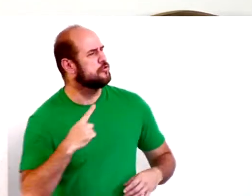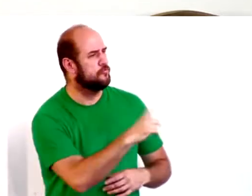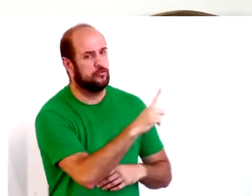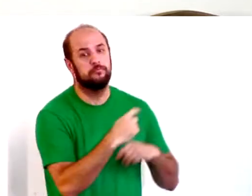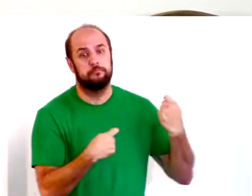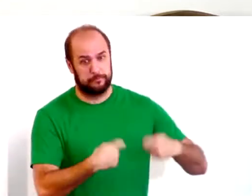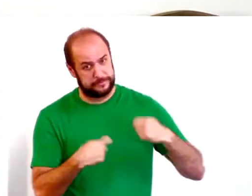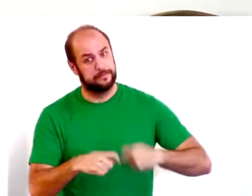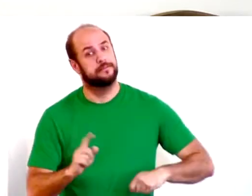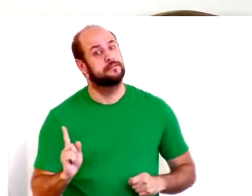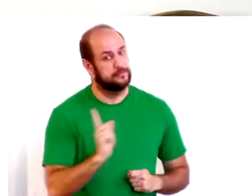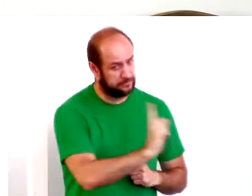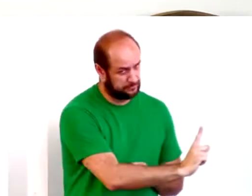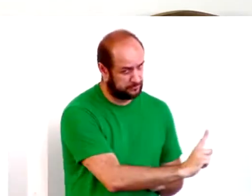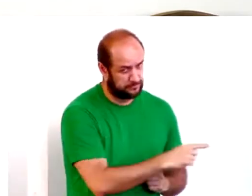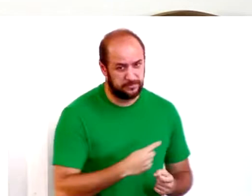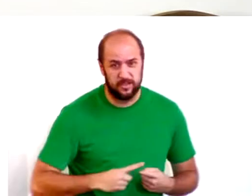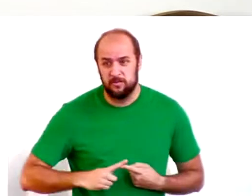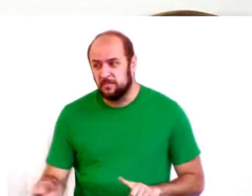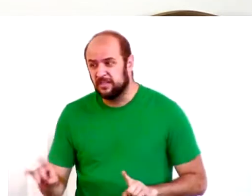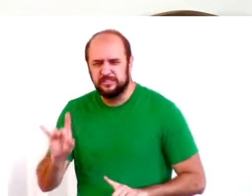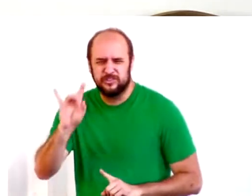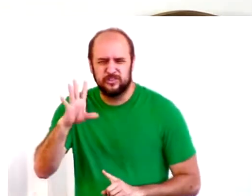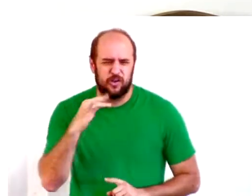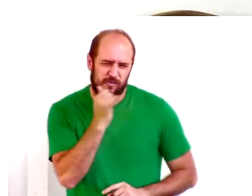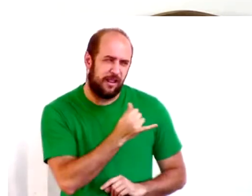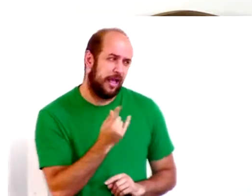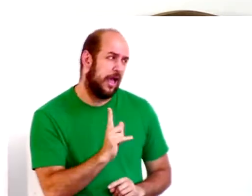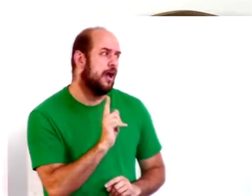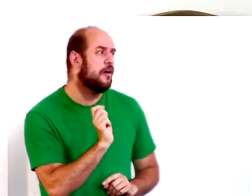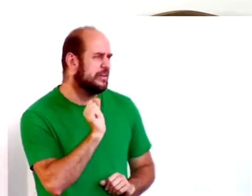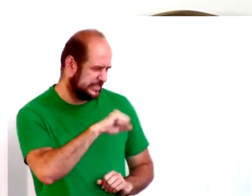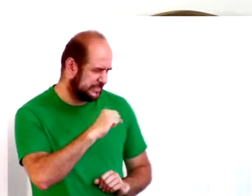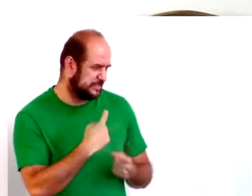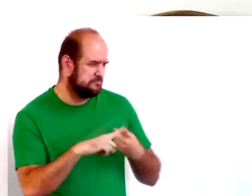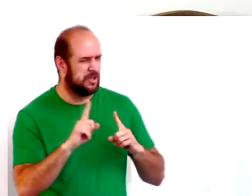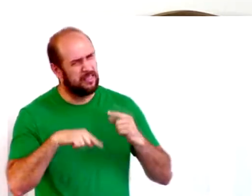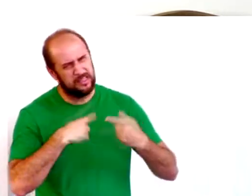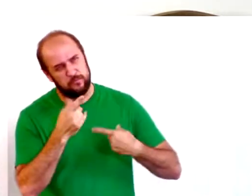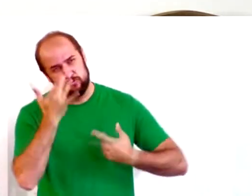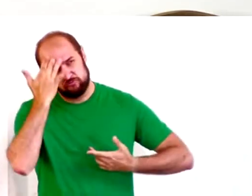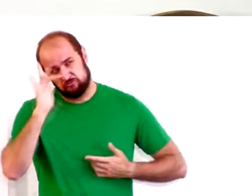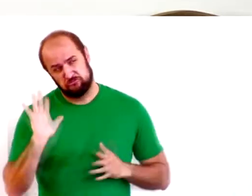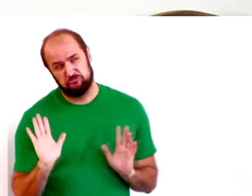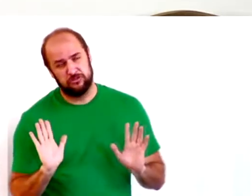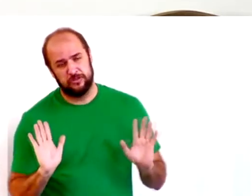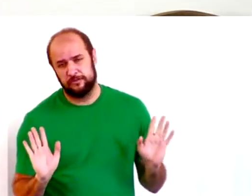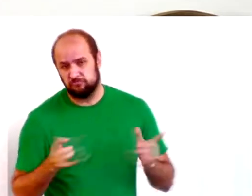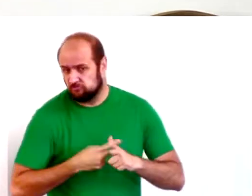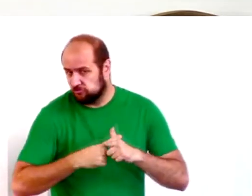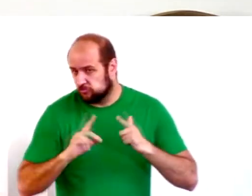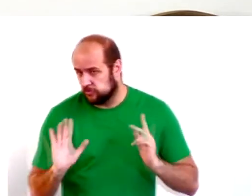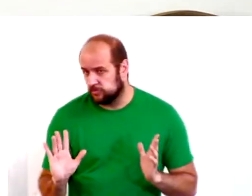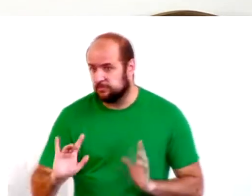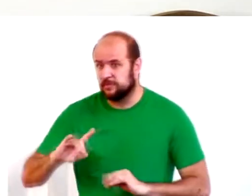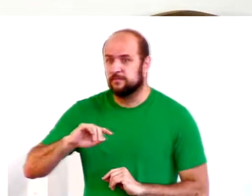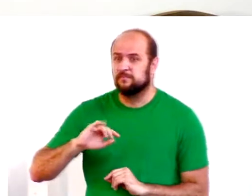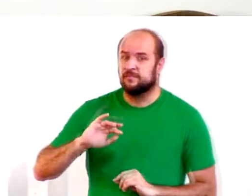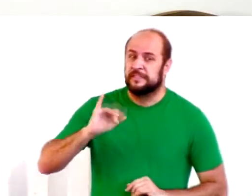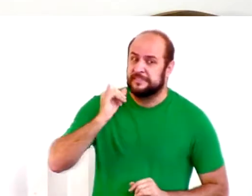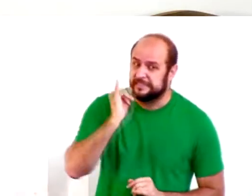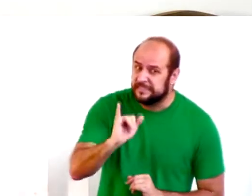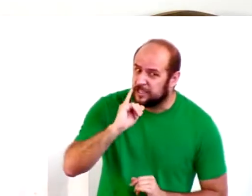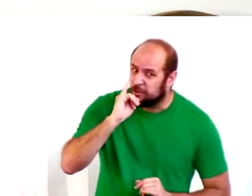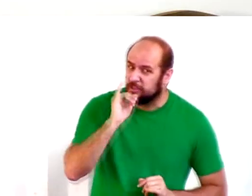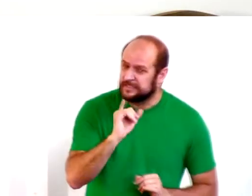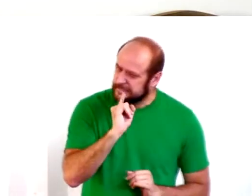Deus está nesse acordo aqui, Deus está nessa decisão, Deus é a testemunha confiável